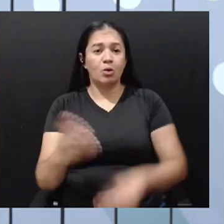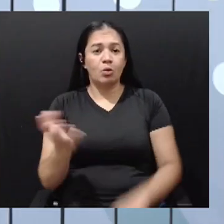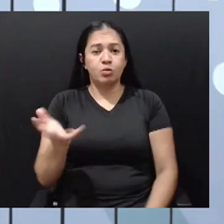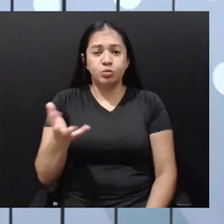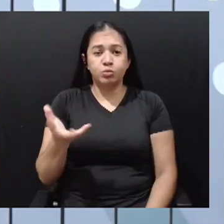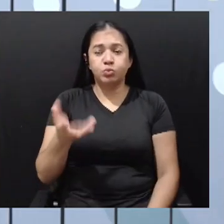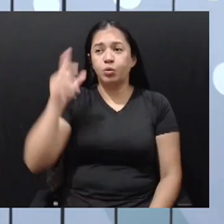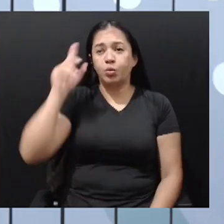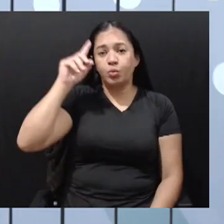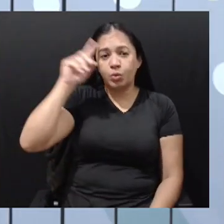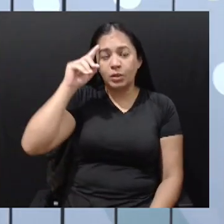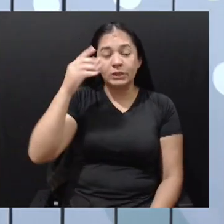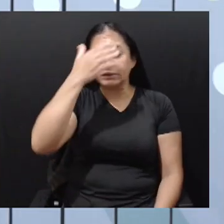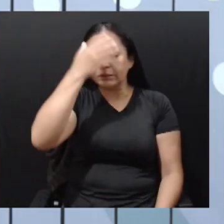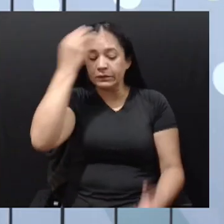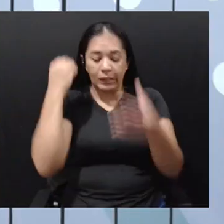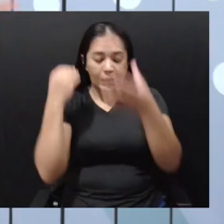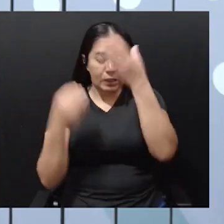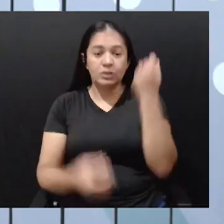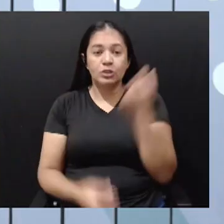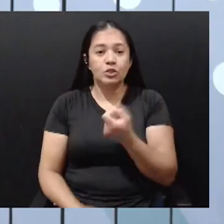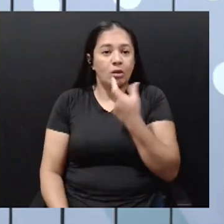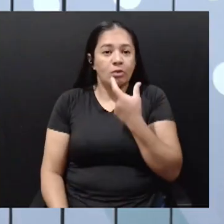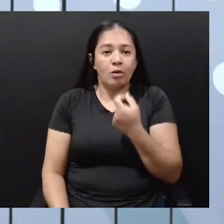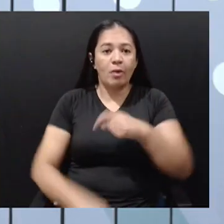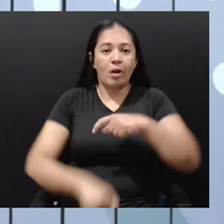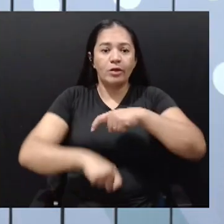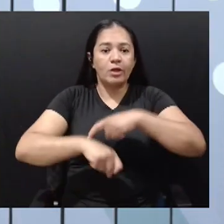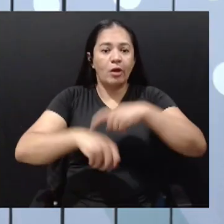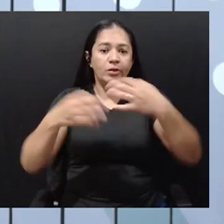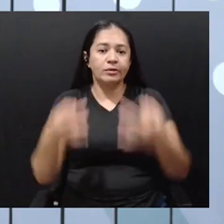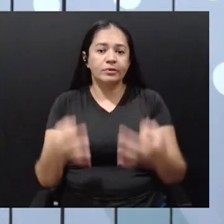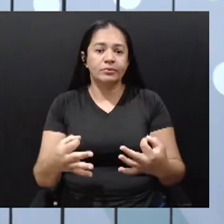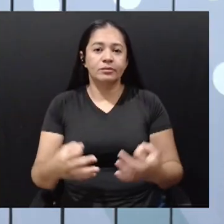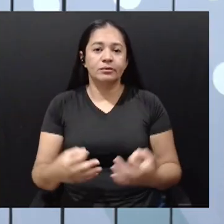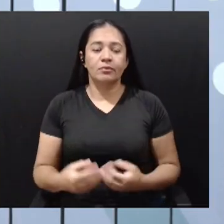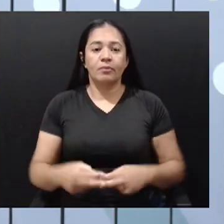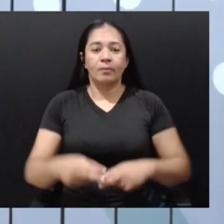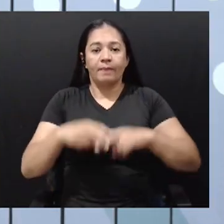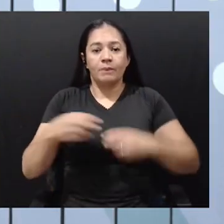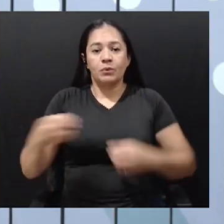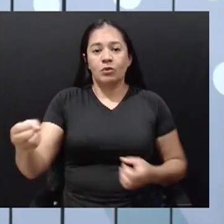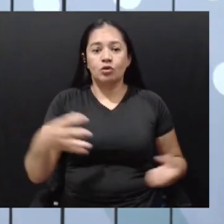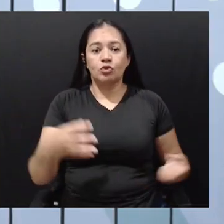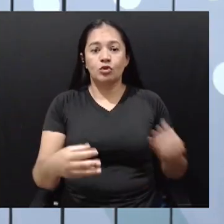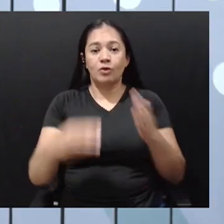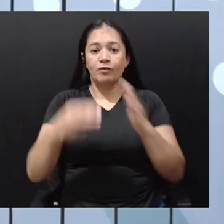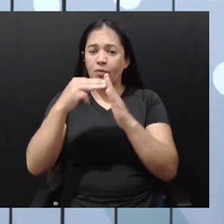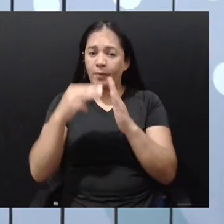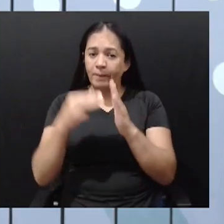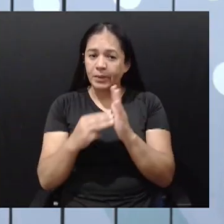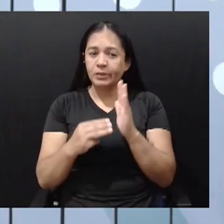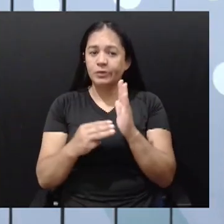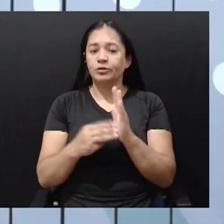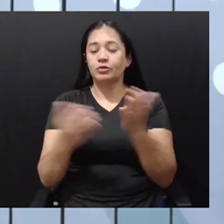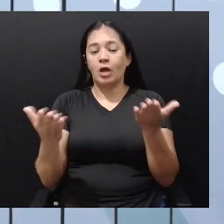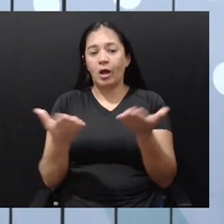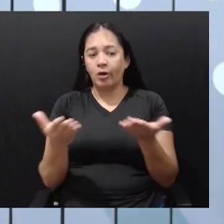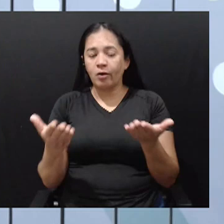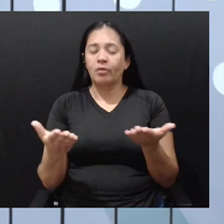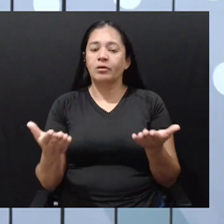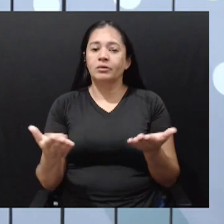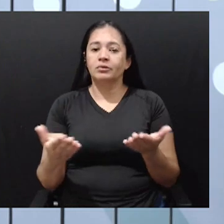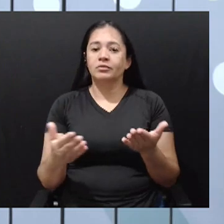de tomar naquele horário exato. Então, com esses novos métodos, né, chegando agora, torna-se